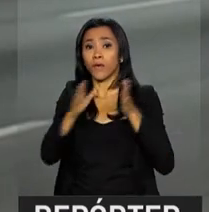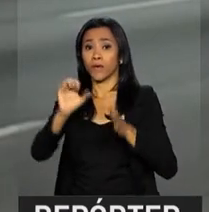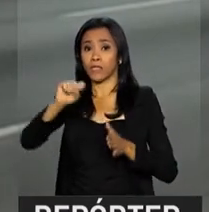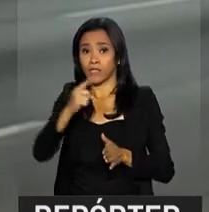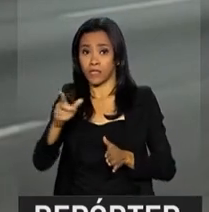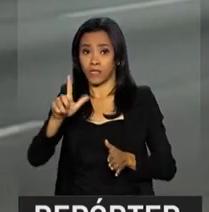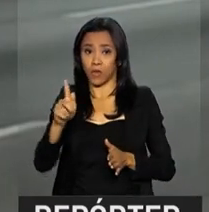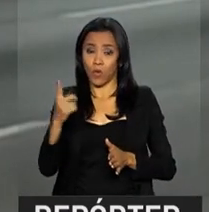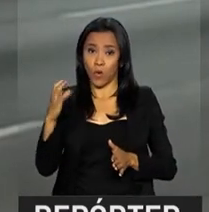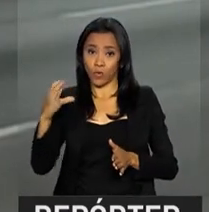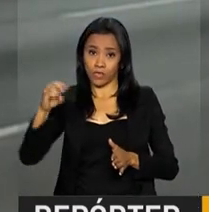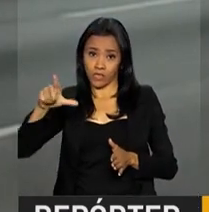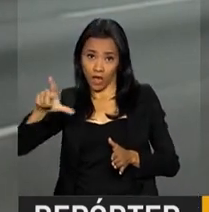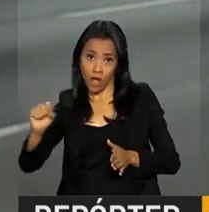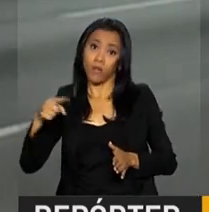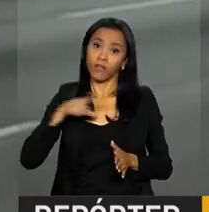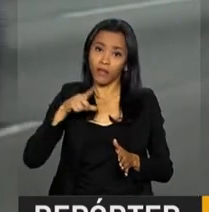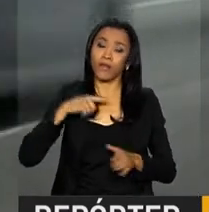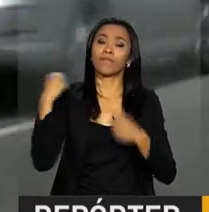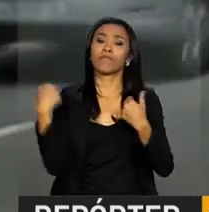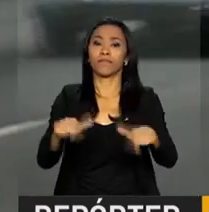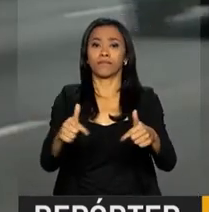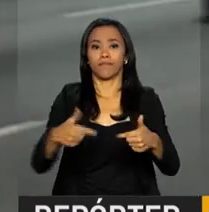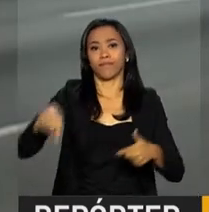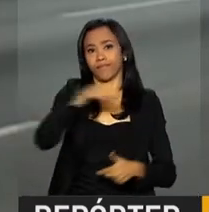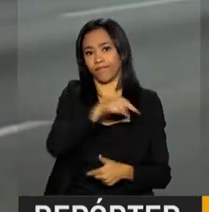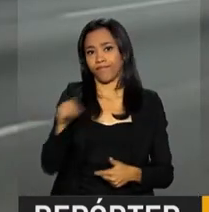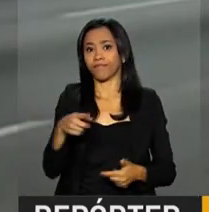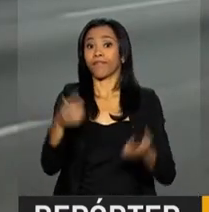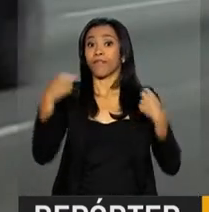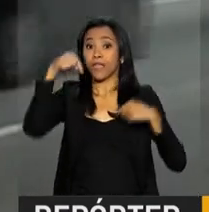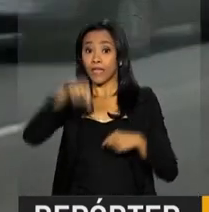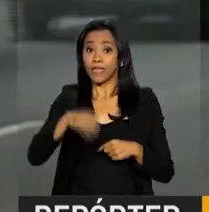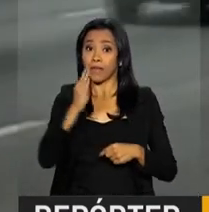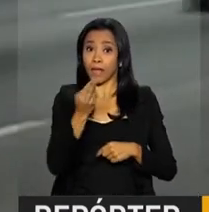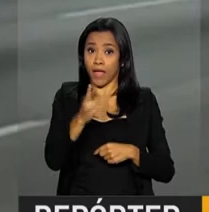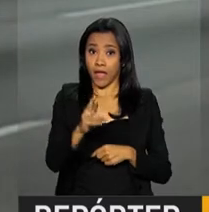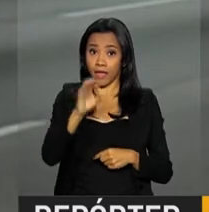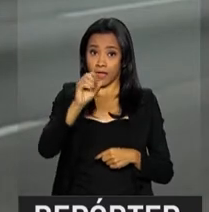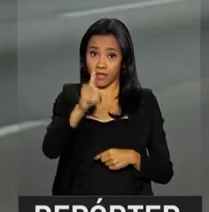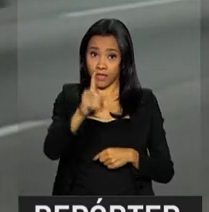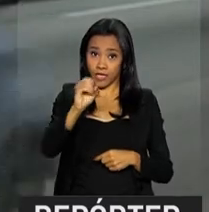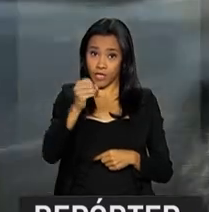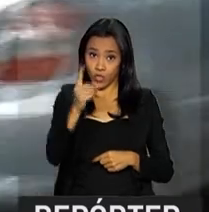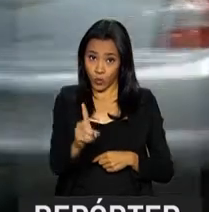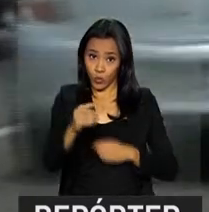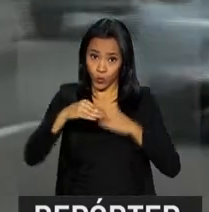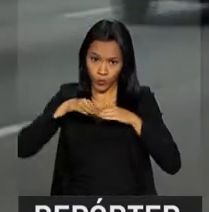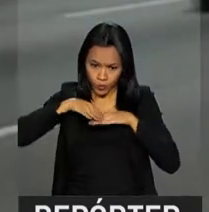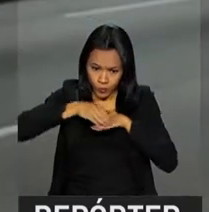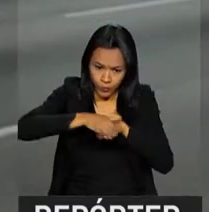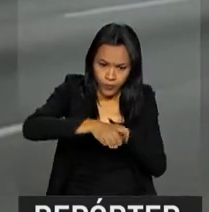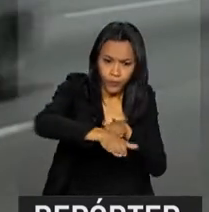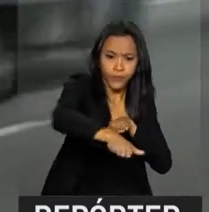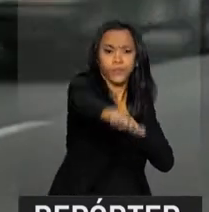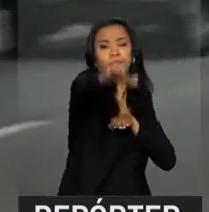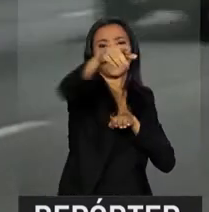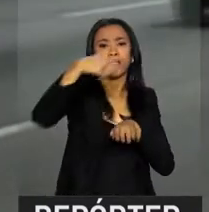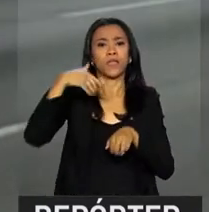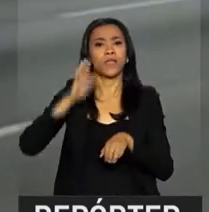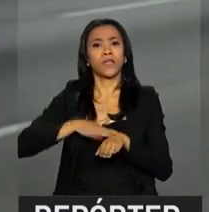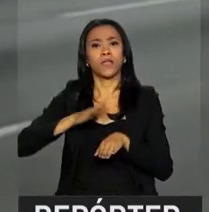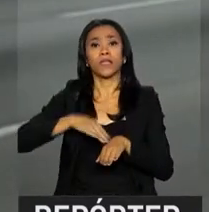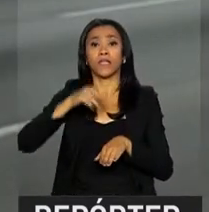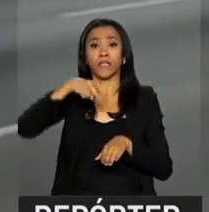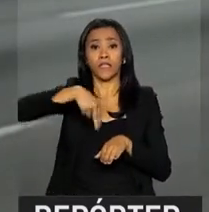total, serão 46 quilômetros de novas faixas aqui na BR-101, entre a Avenida do Contorno, que fica em Niterói, até o